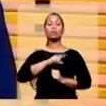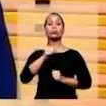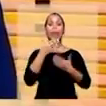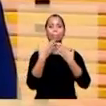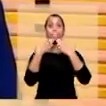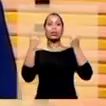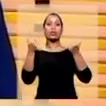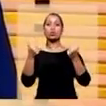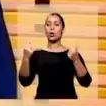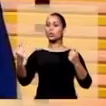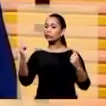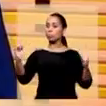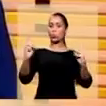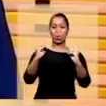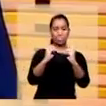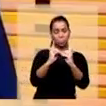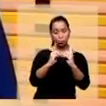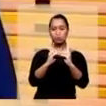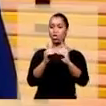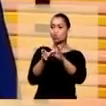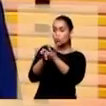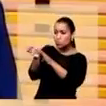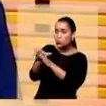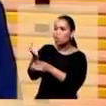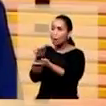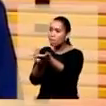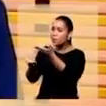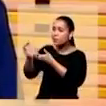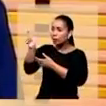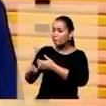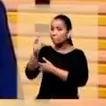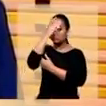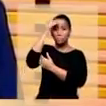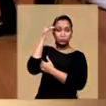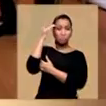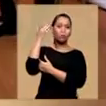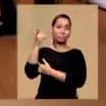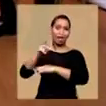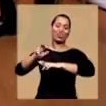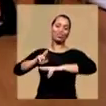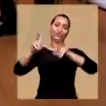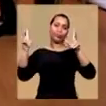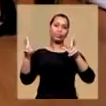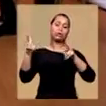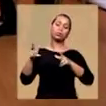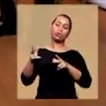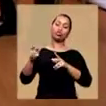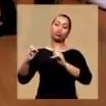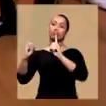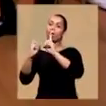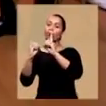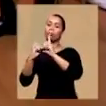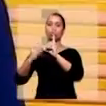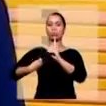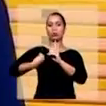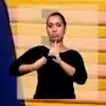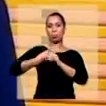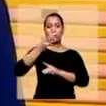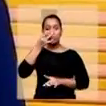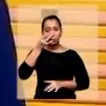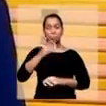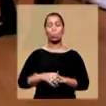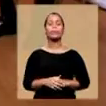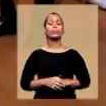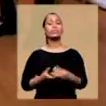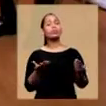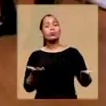qualificar melhor o atendimento, orientar as pessoas. Né? Essa é a diferença de um atendimento presencial. Já que a gente está